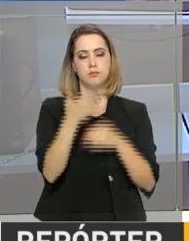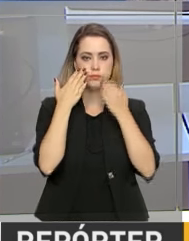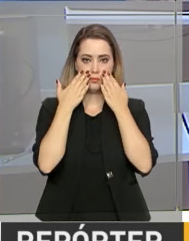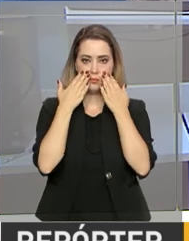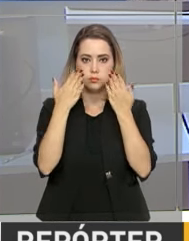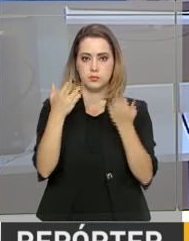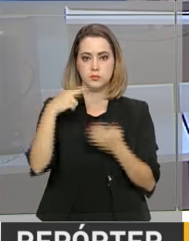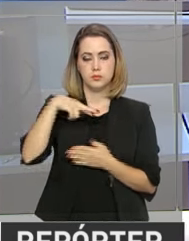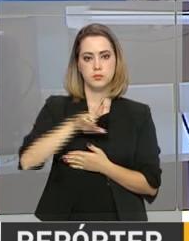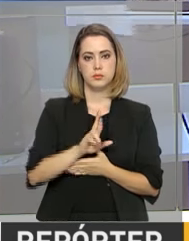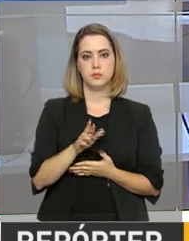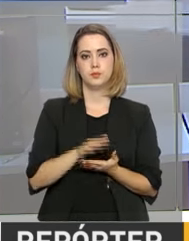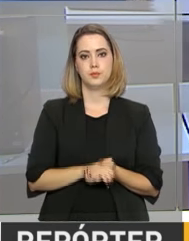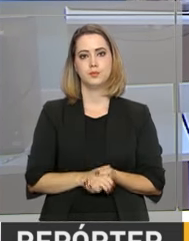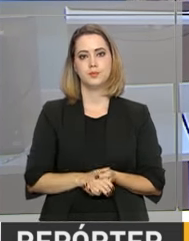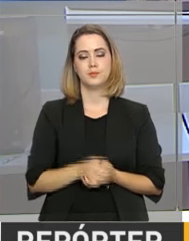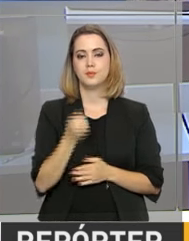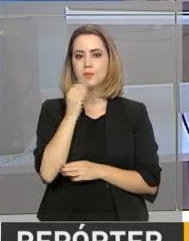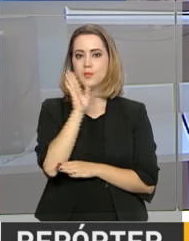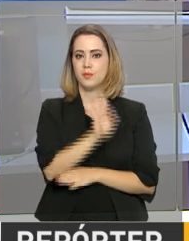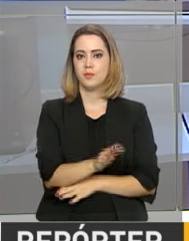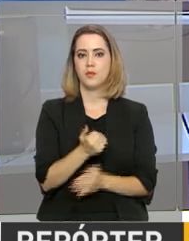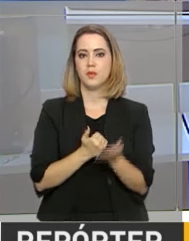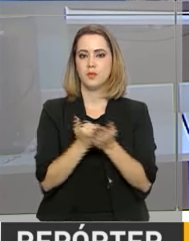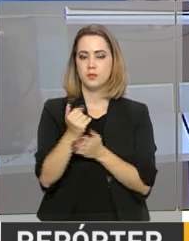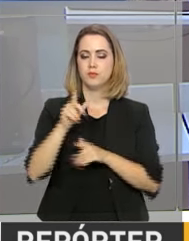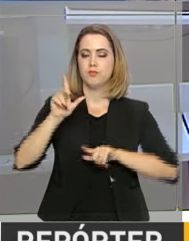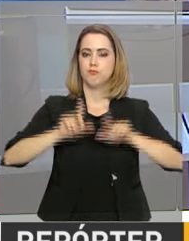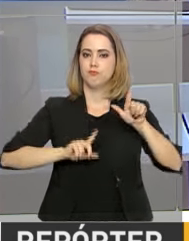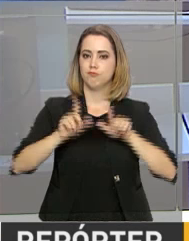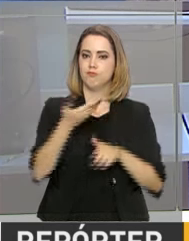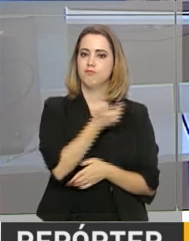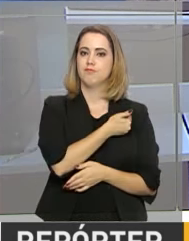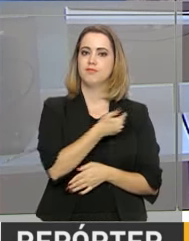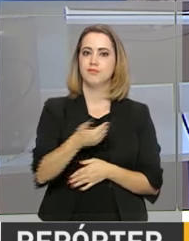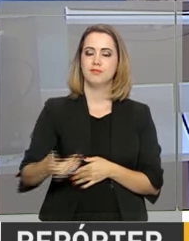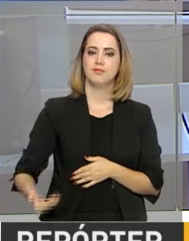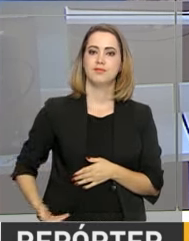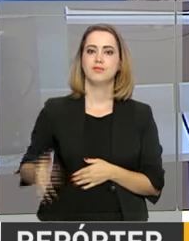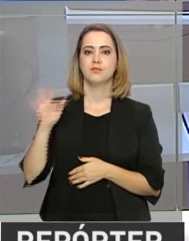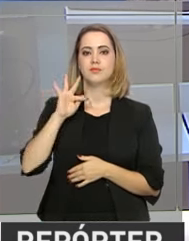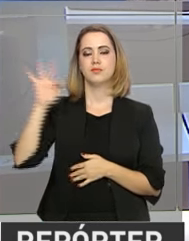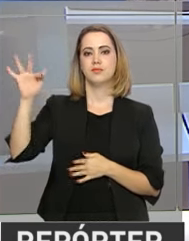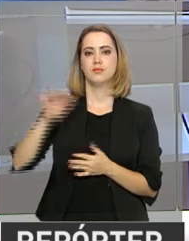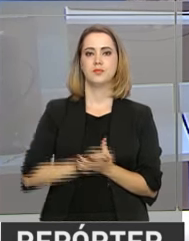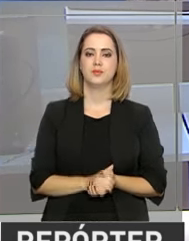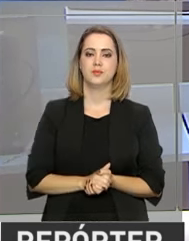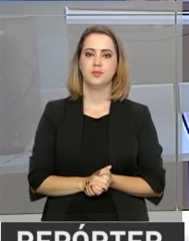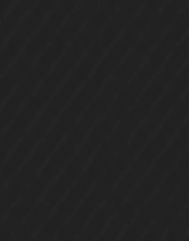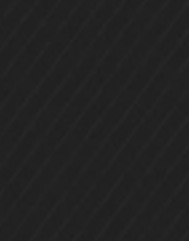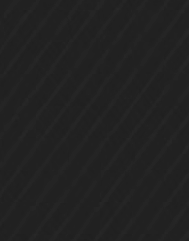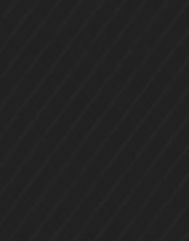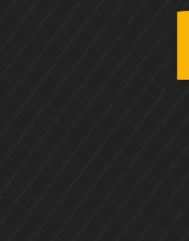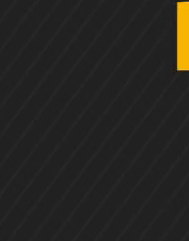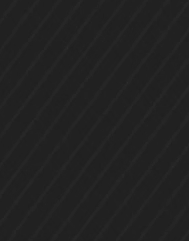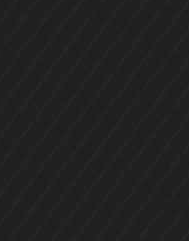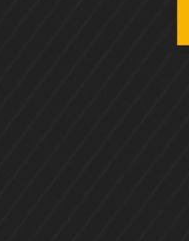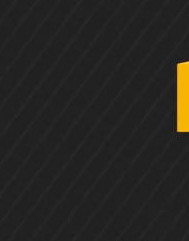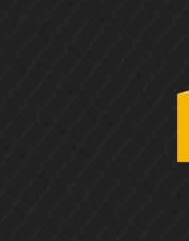próxima edição do repórter NBR Uma boa tarde para você e com a gente aqui na NBR a TV do Governo Federal